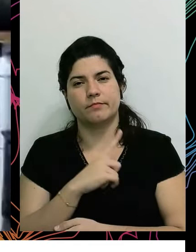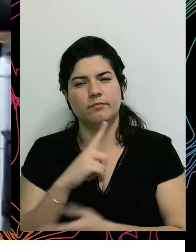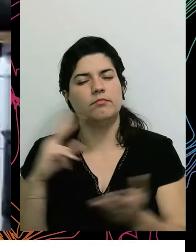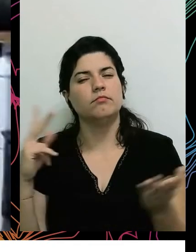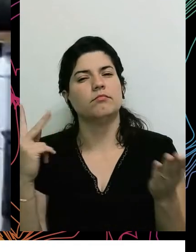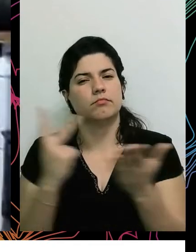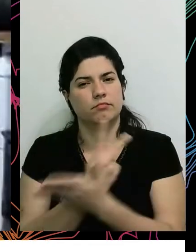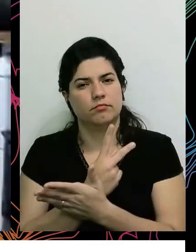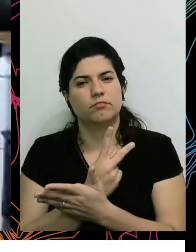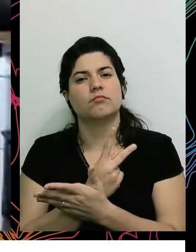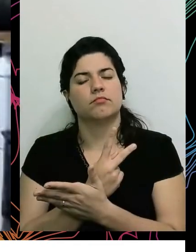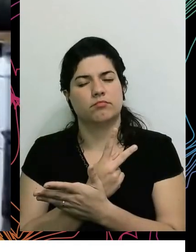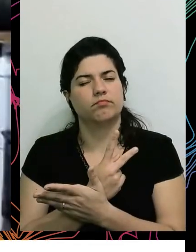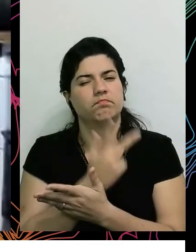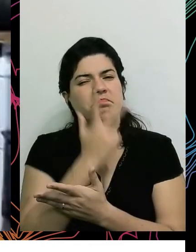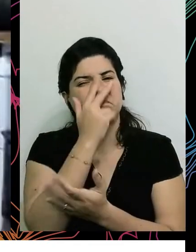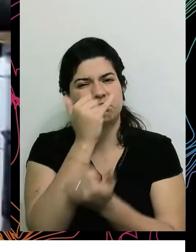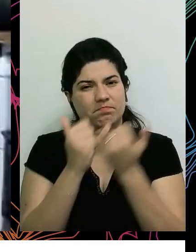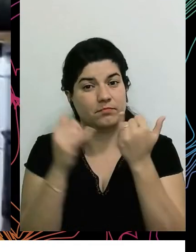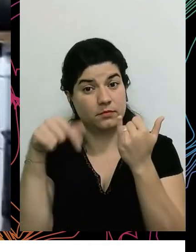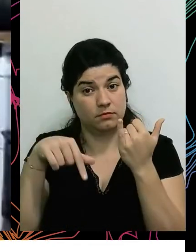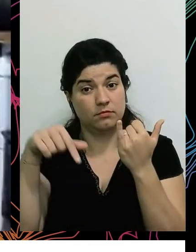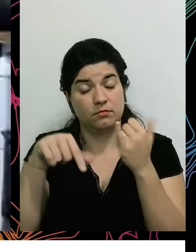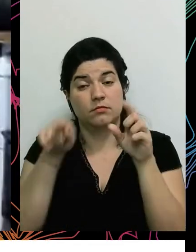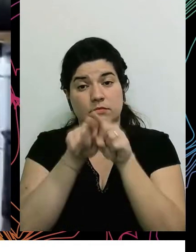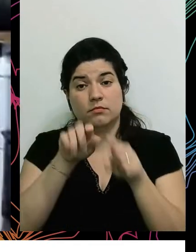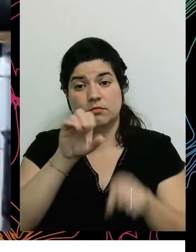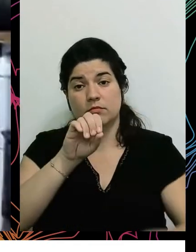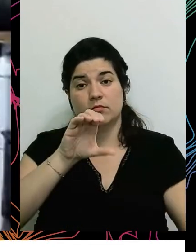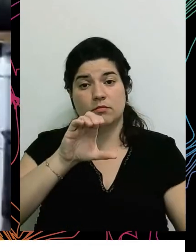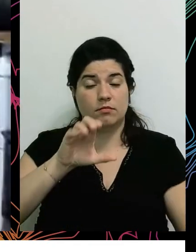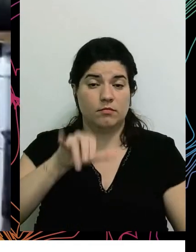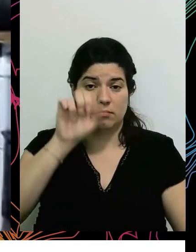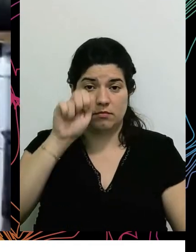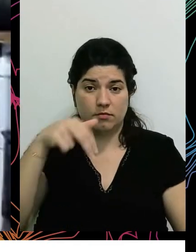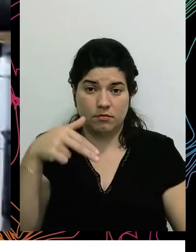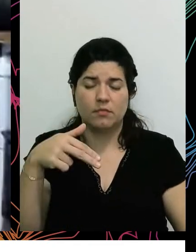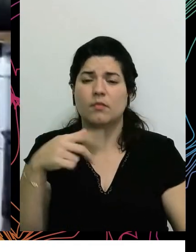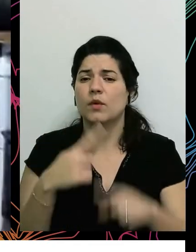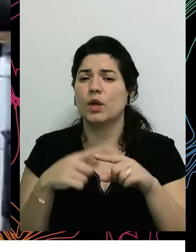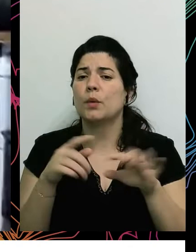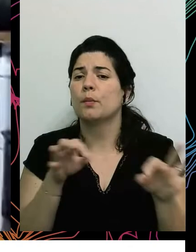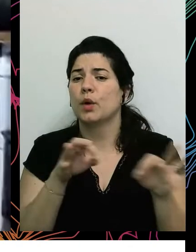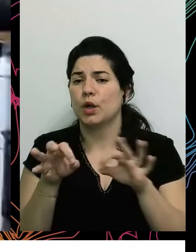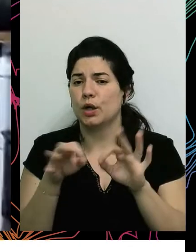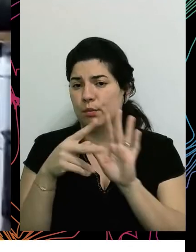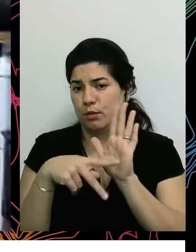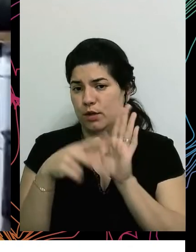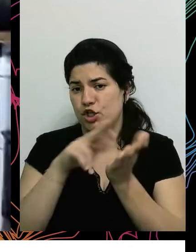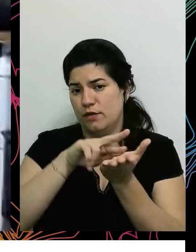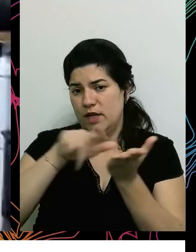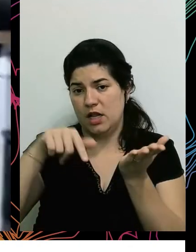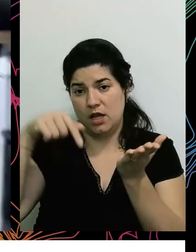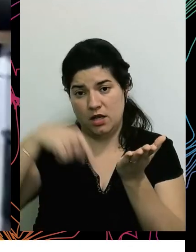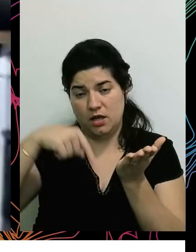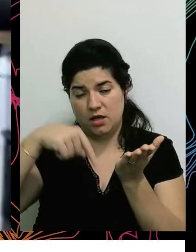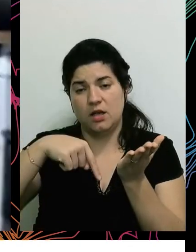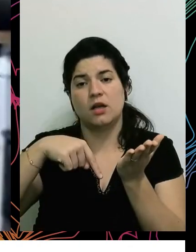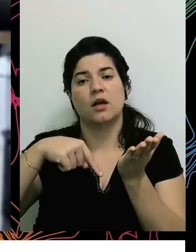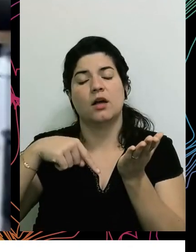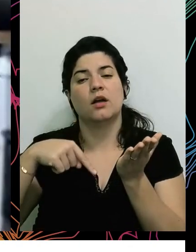aconteceu algo muito similar aqui na Oceana, né, porque o programa de diversidade daqui,